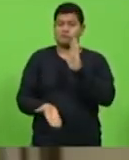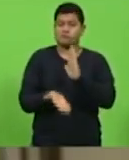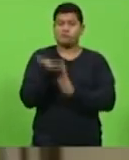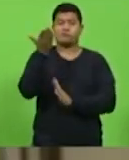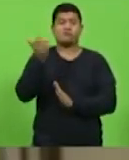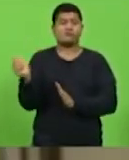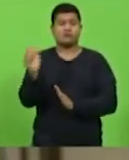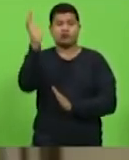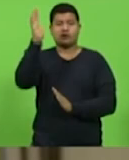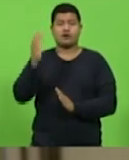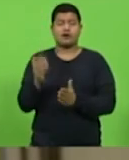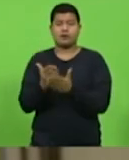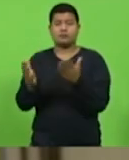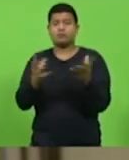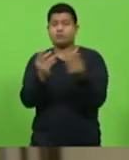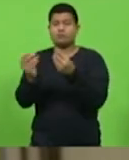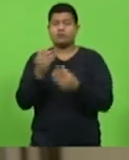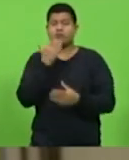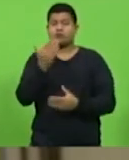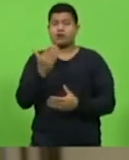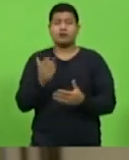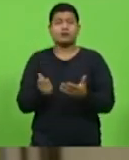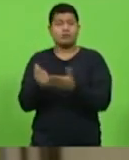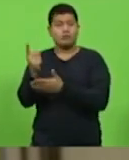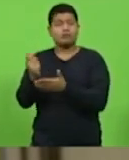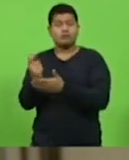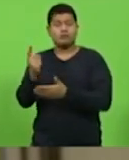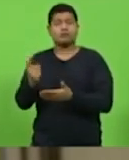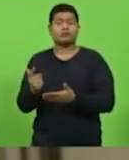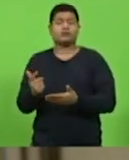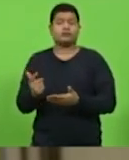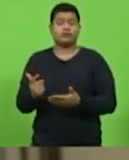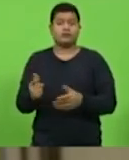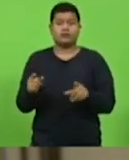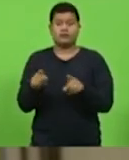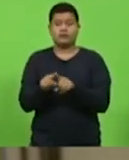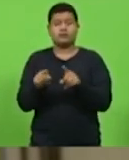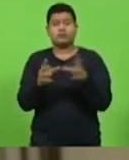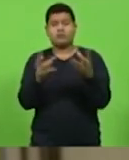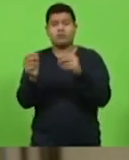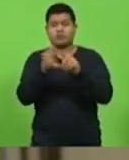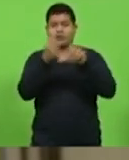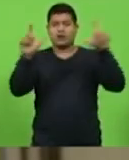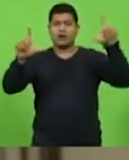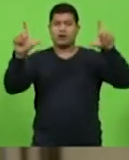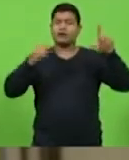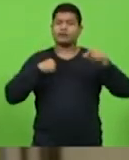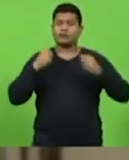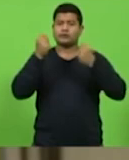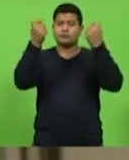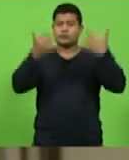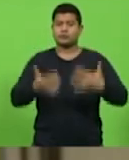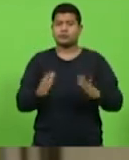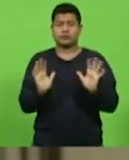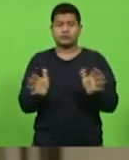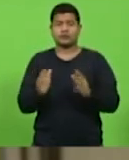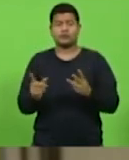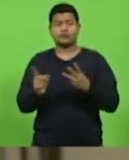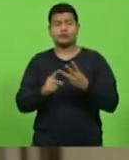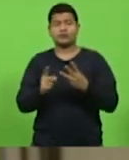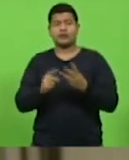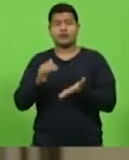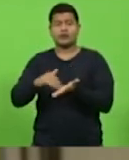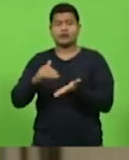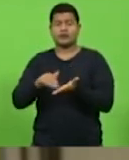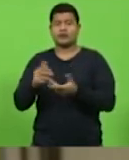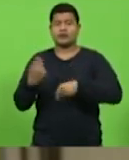Fei Probst. Ele reiterou a falta de conhecimento do governador de detalhes da contratação e que, quando soube dos fatos,